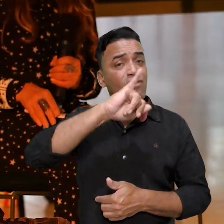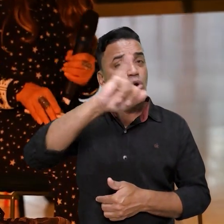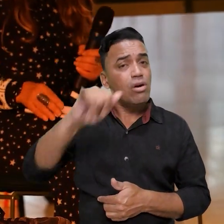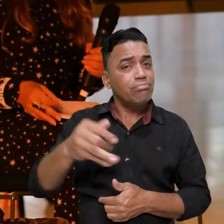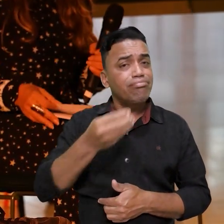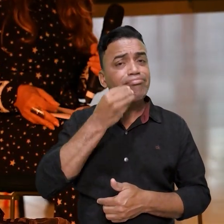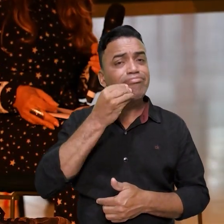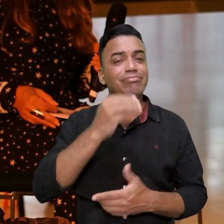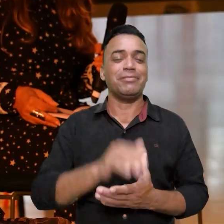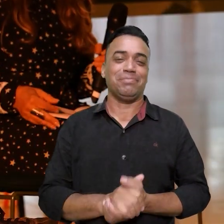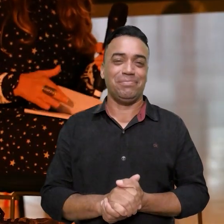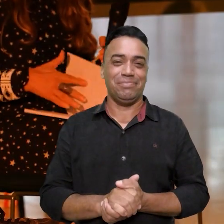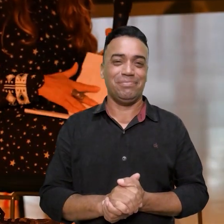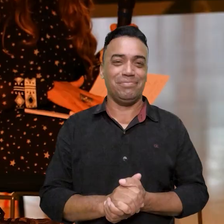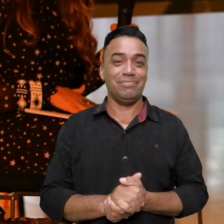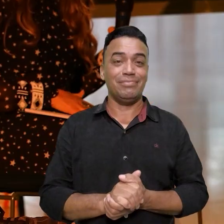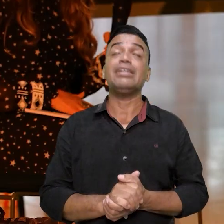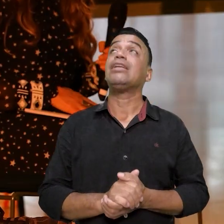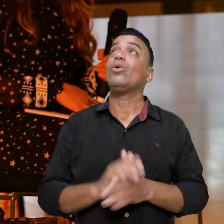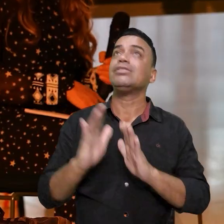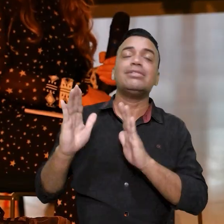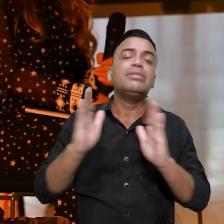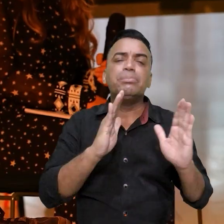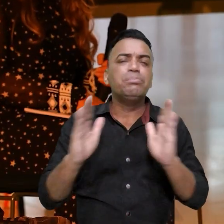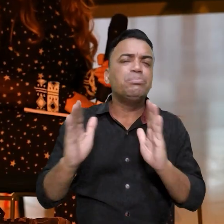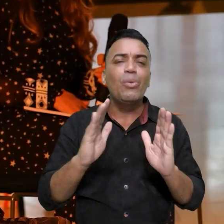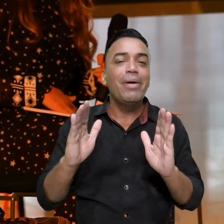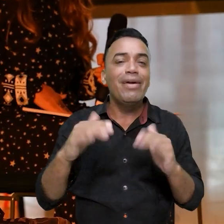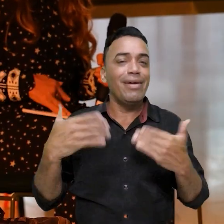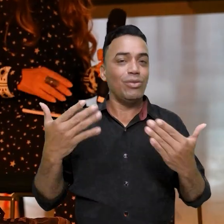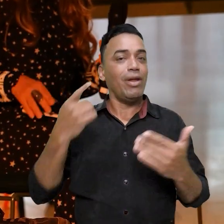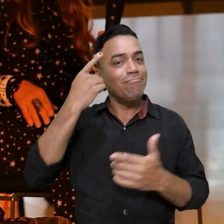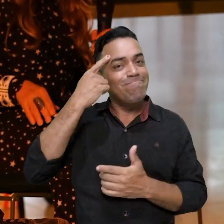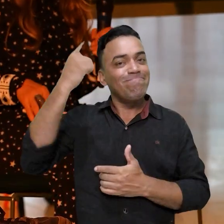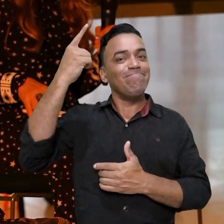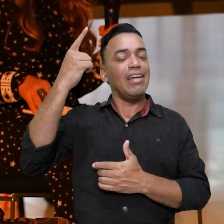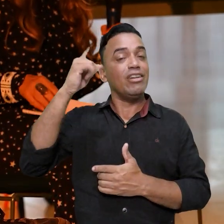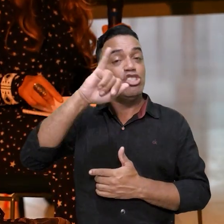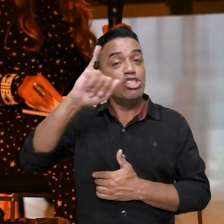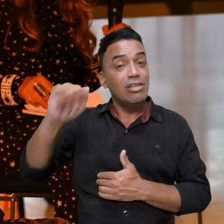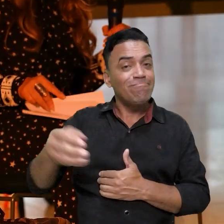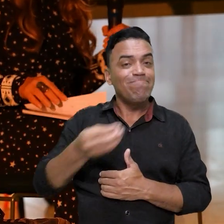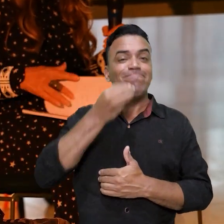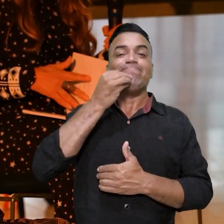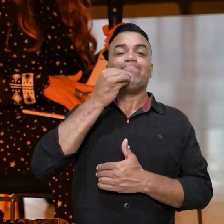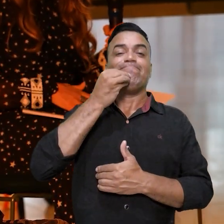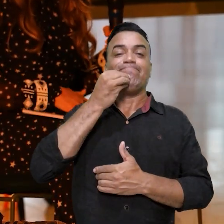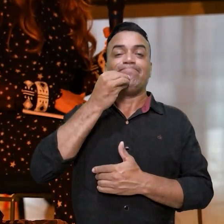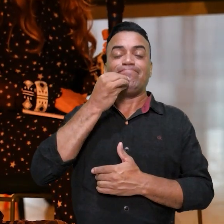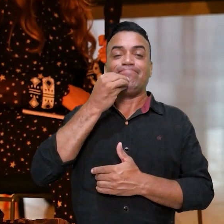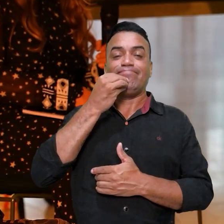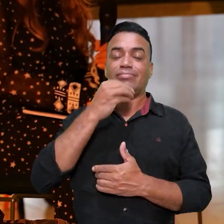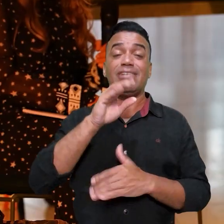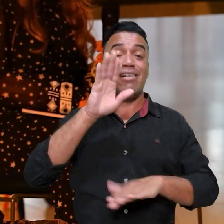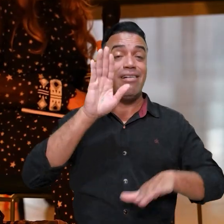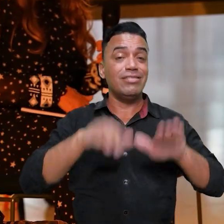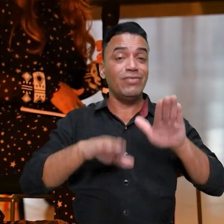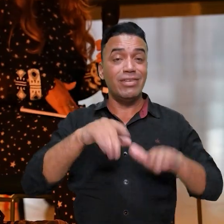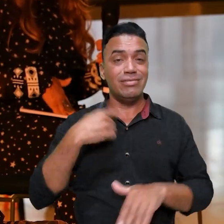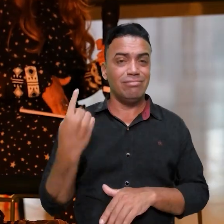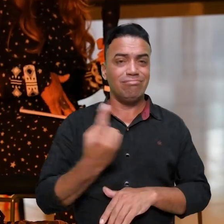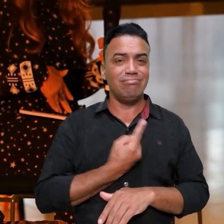Que eu peguei esse momento aí muito na ideia de aproveitar. A gente, muitas